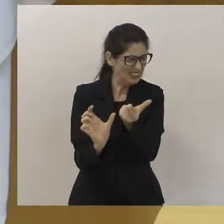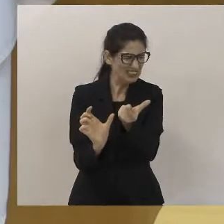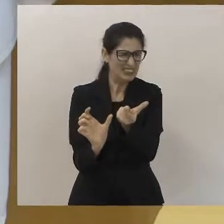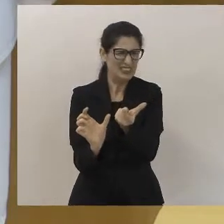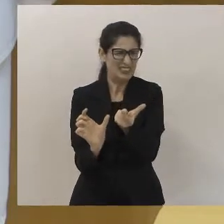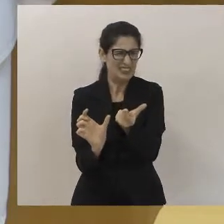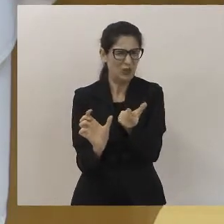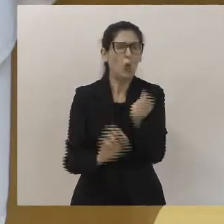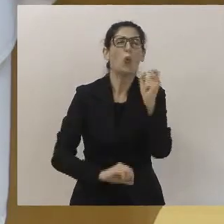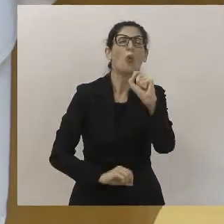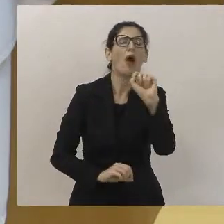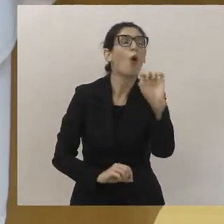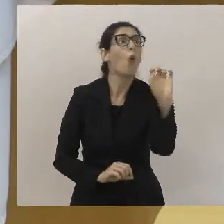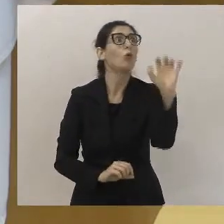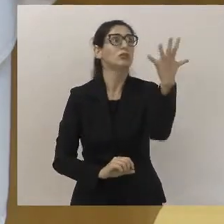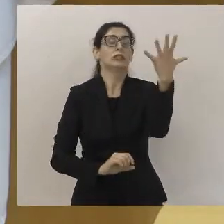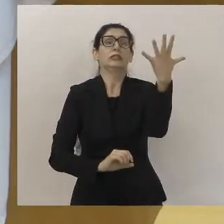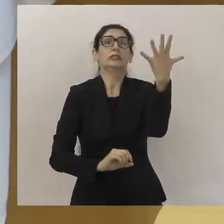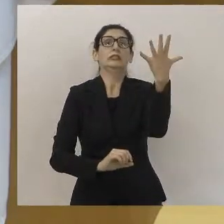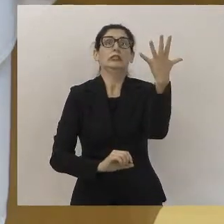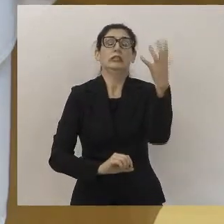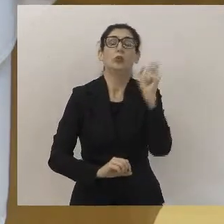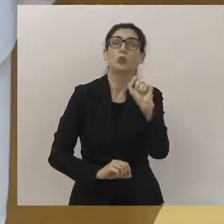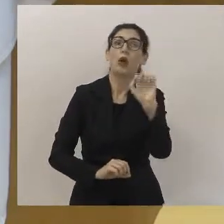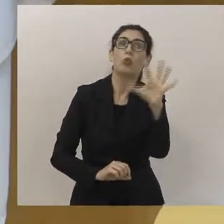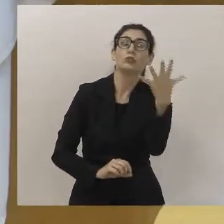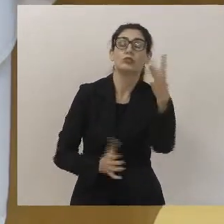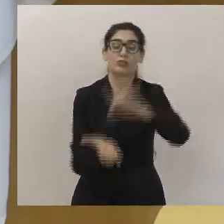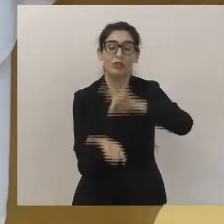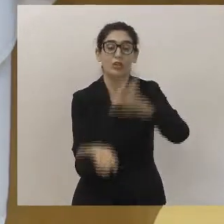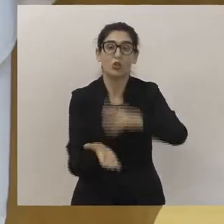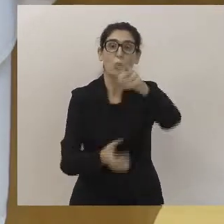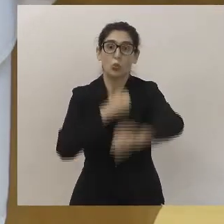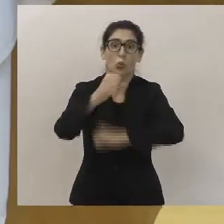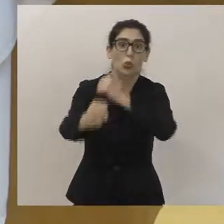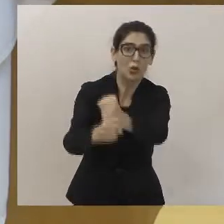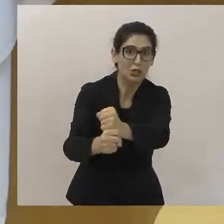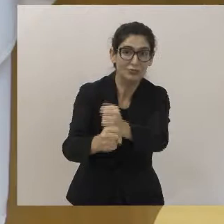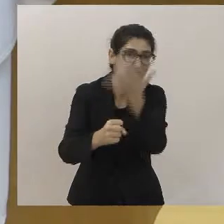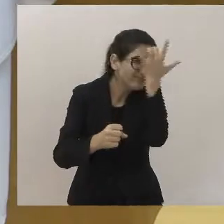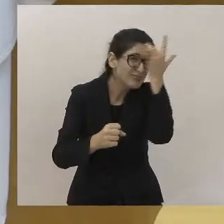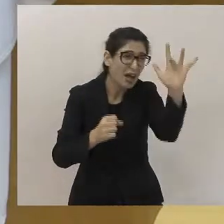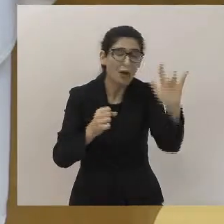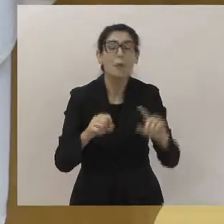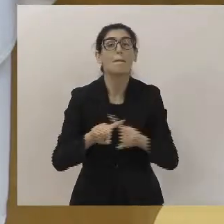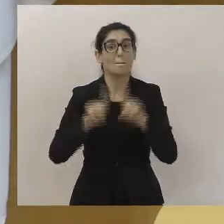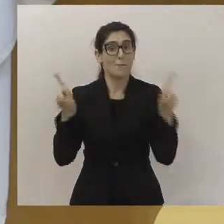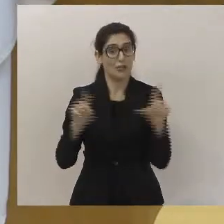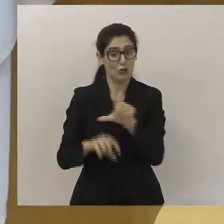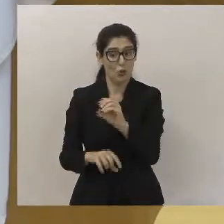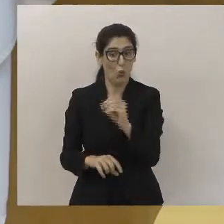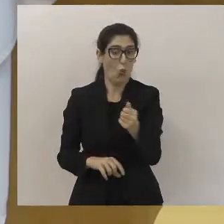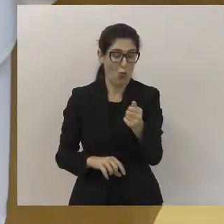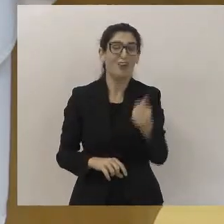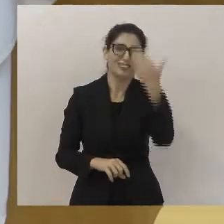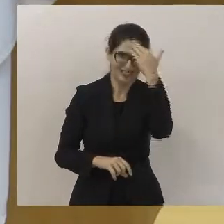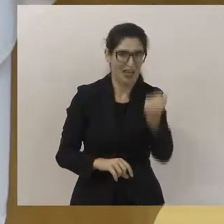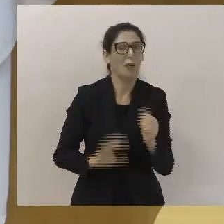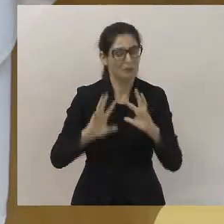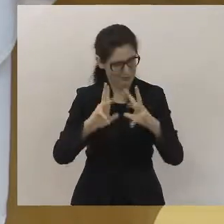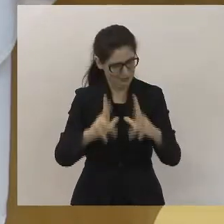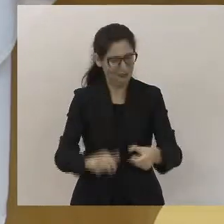o que vai acontecer no ano que vem através da lo assim aí a gente vai ver exatamente como é que o governo vai